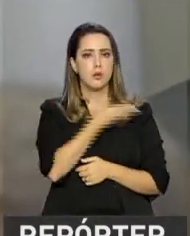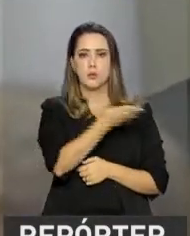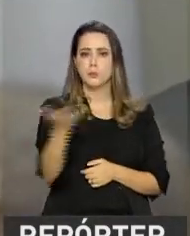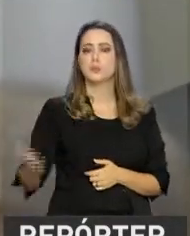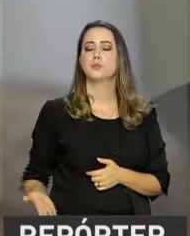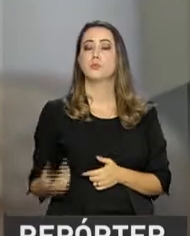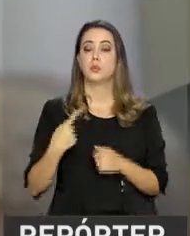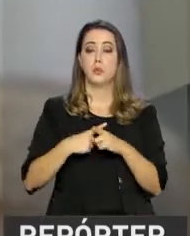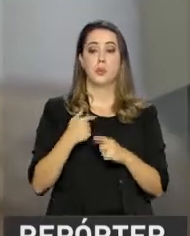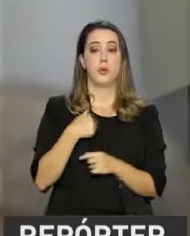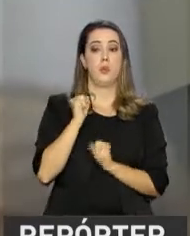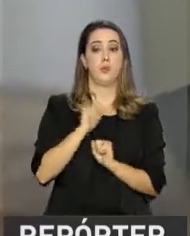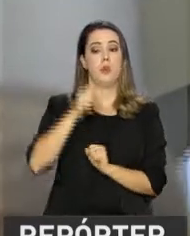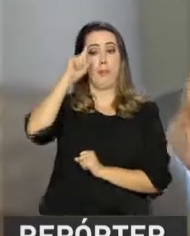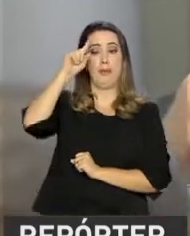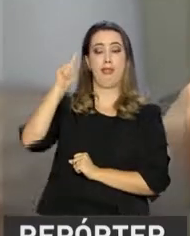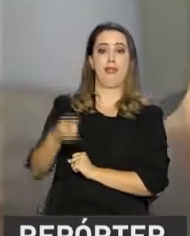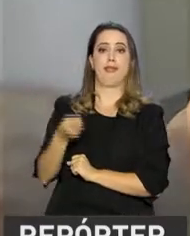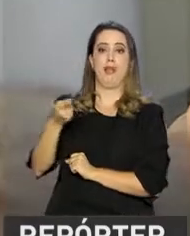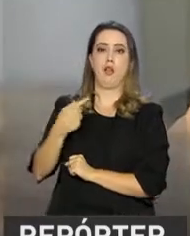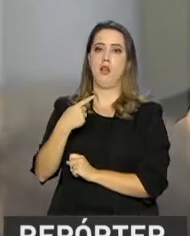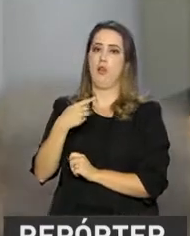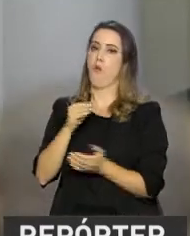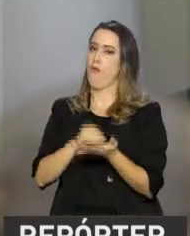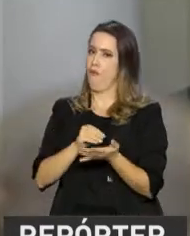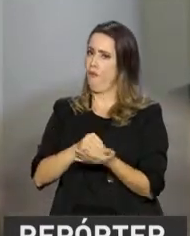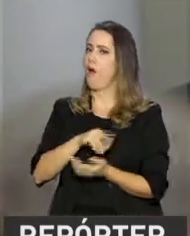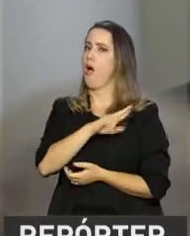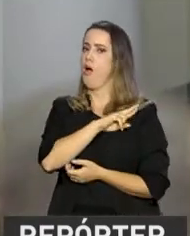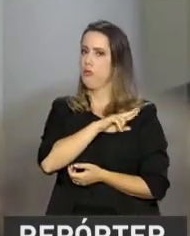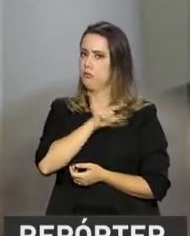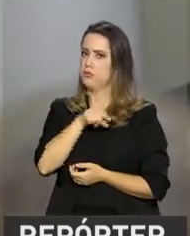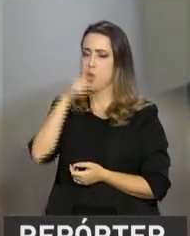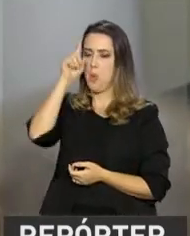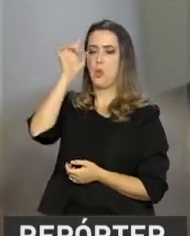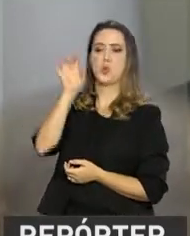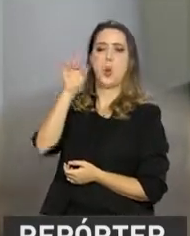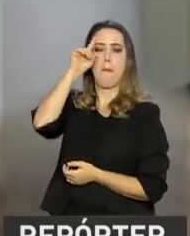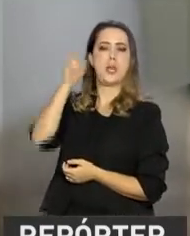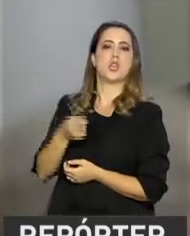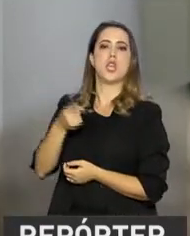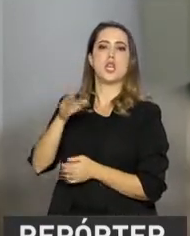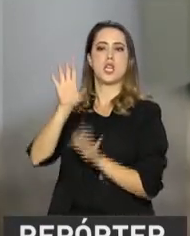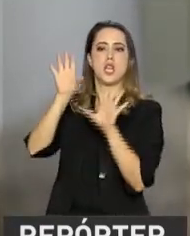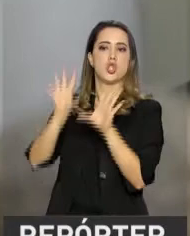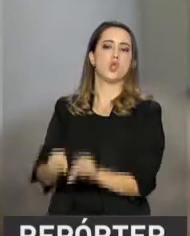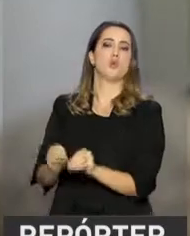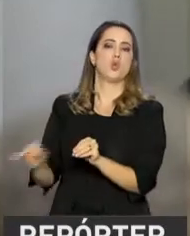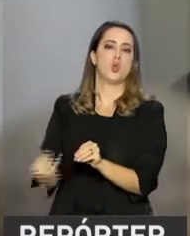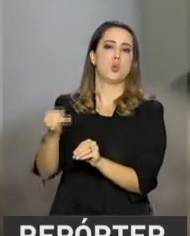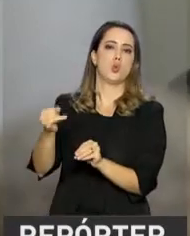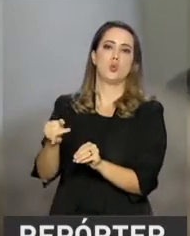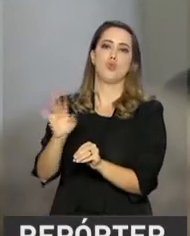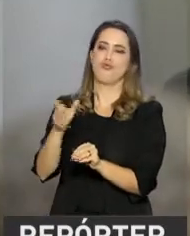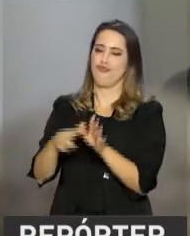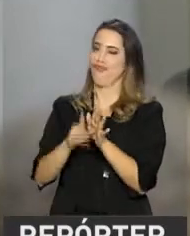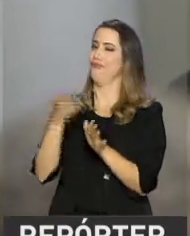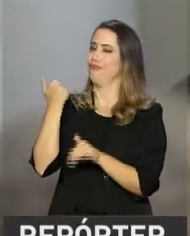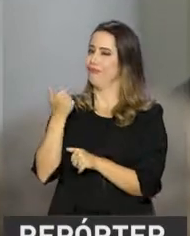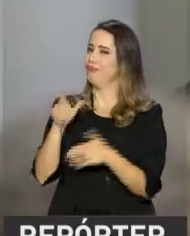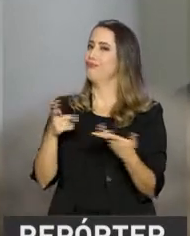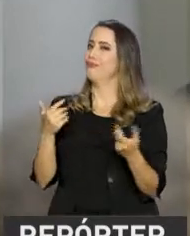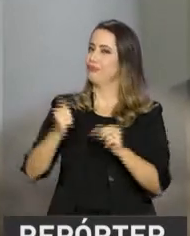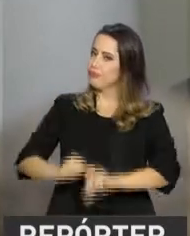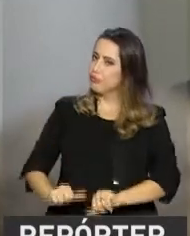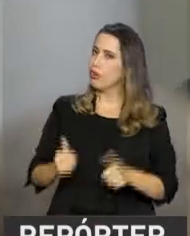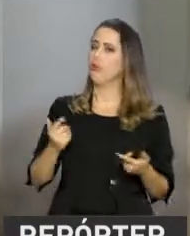porque eu poderia determinar e responsavelmente que os juros caíssem isso já foi feito no passado e não deu resultado foi